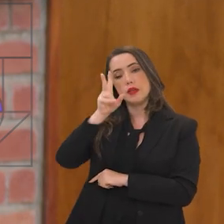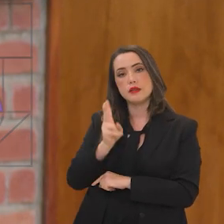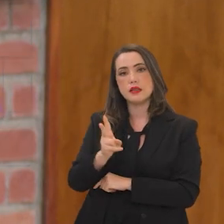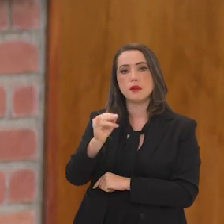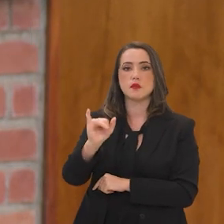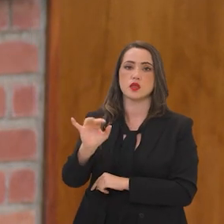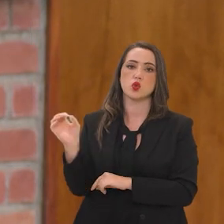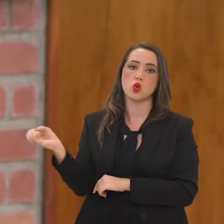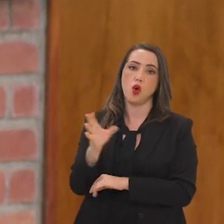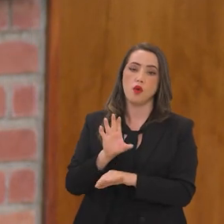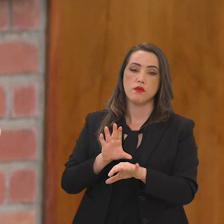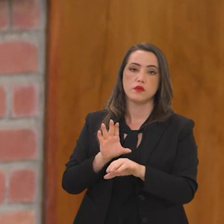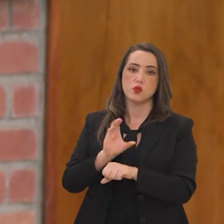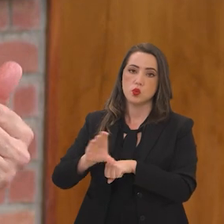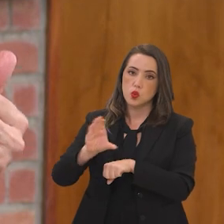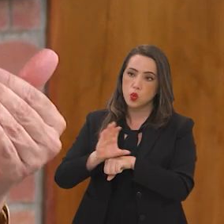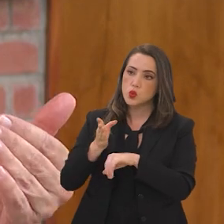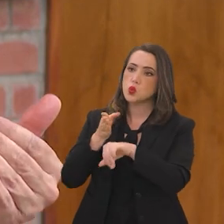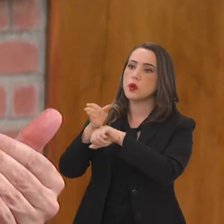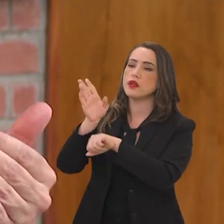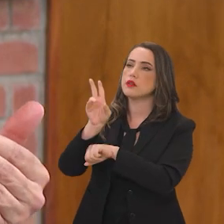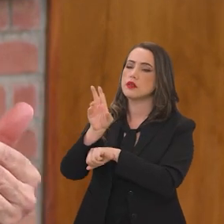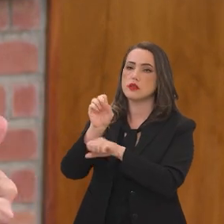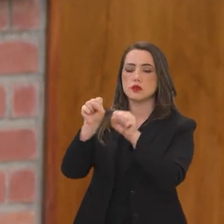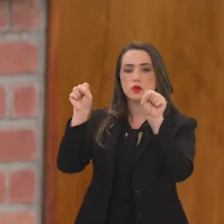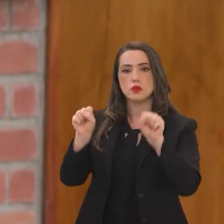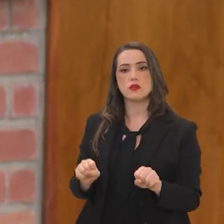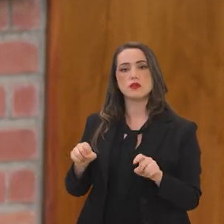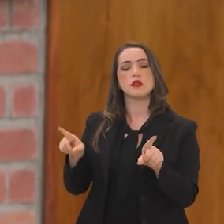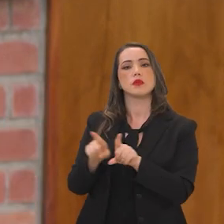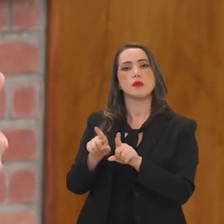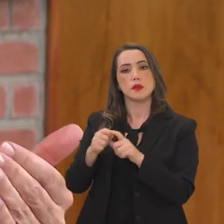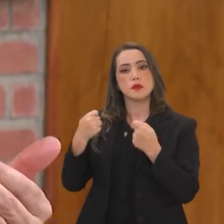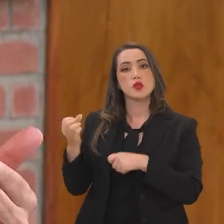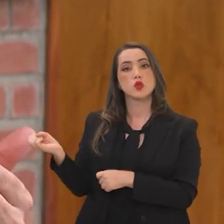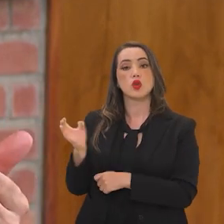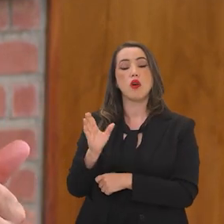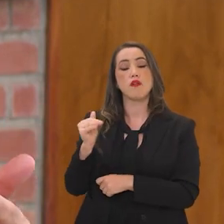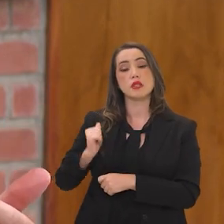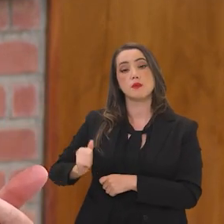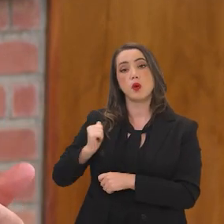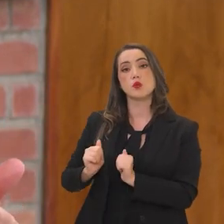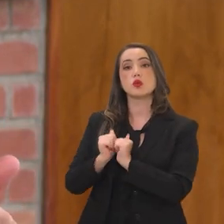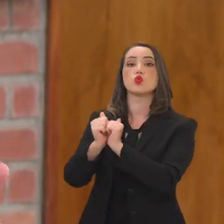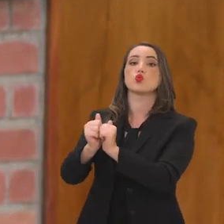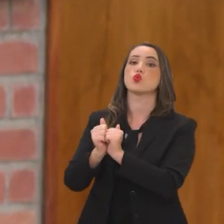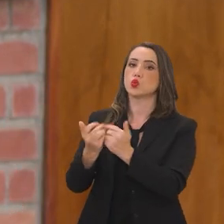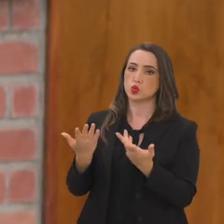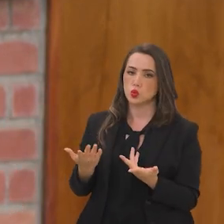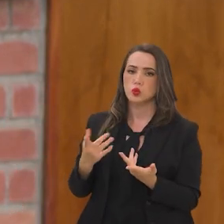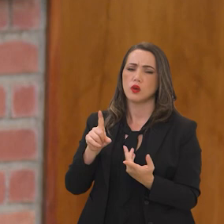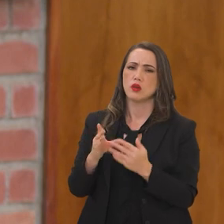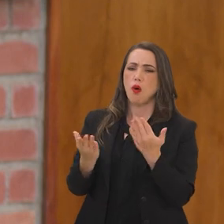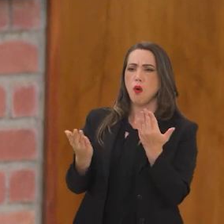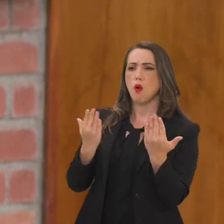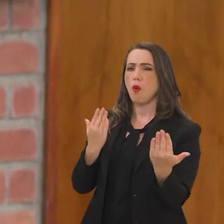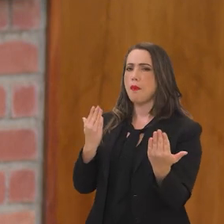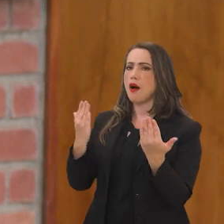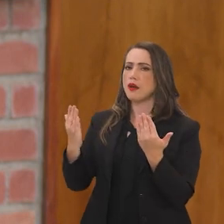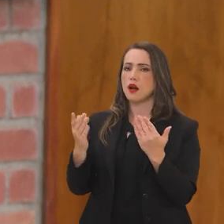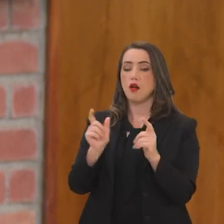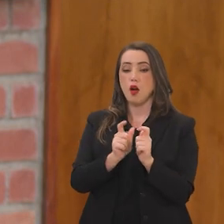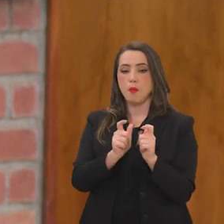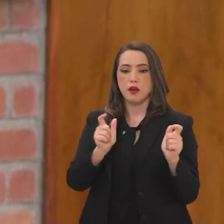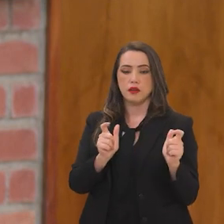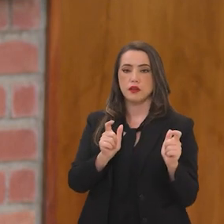que quando novos cursos de pós-graduação vão entrando no sistema a gente também precisa colocar novas bolsas no sistema então é um pouco esse balanço